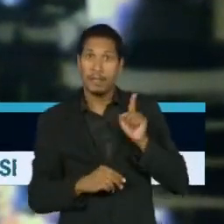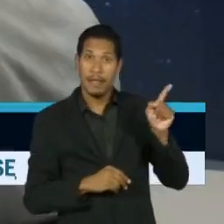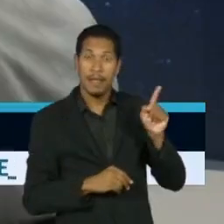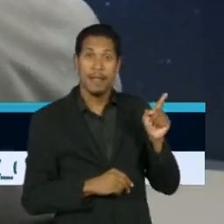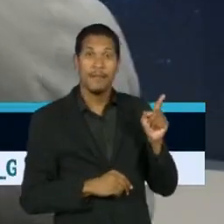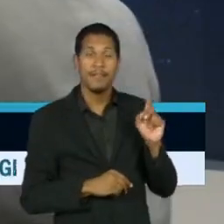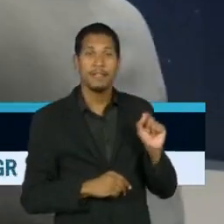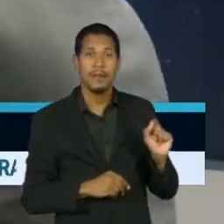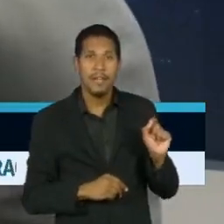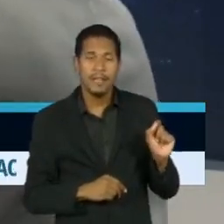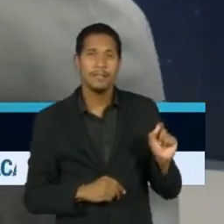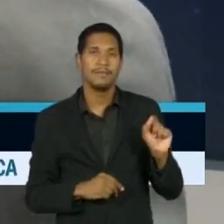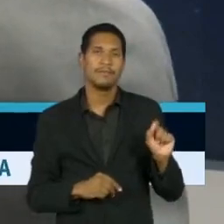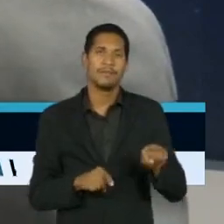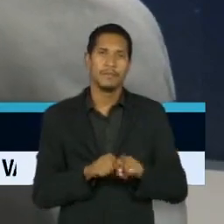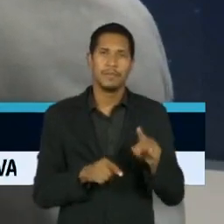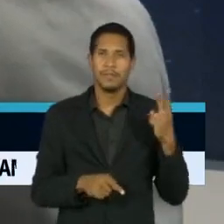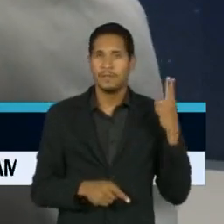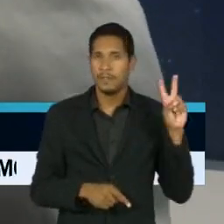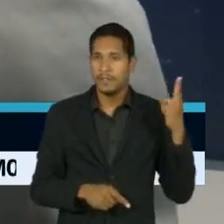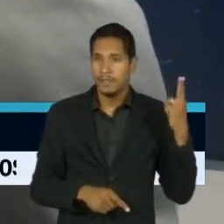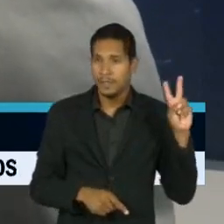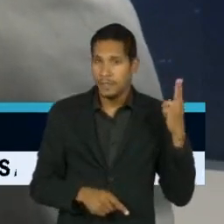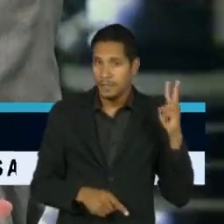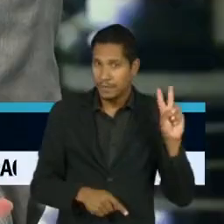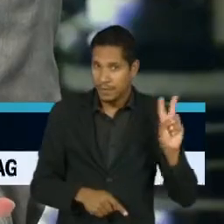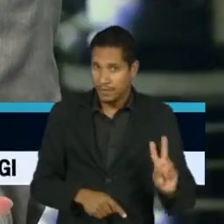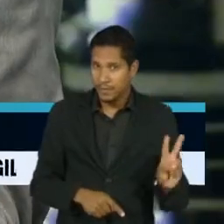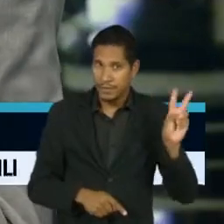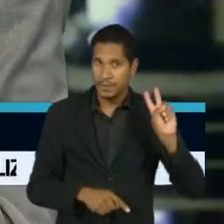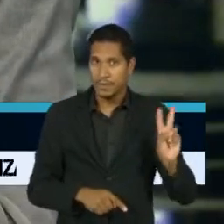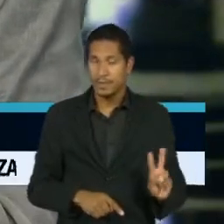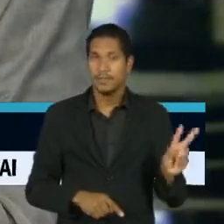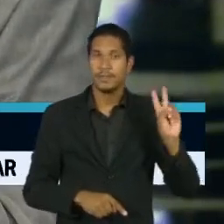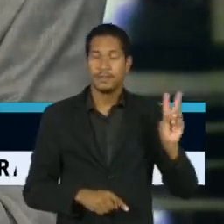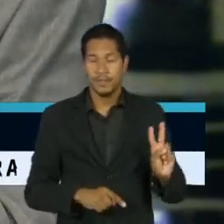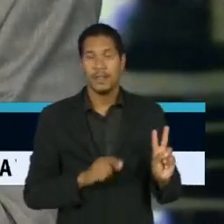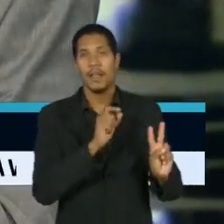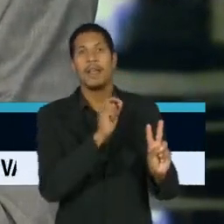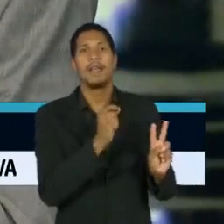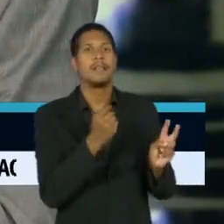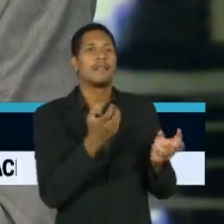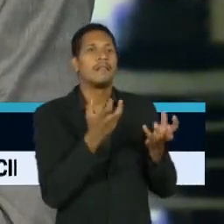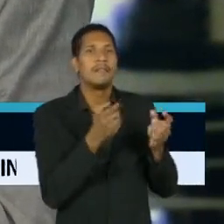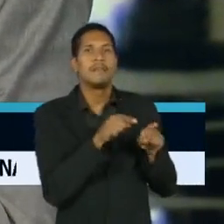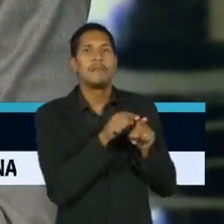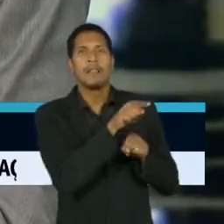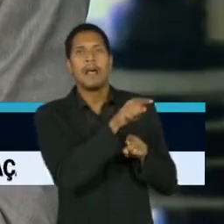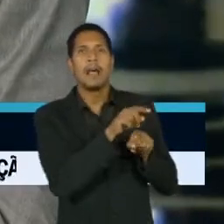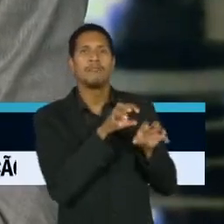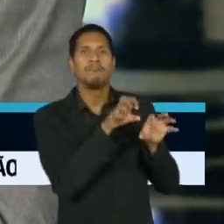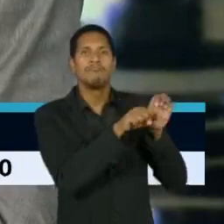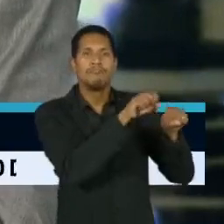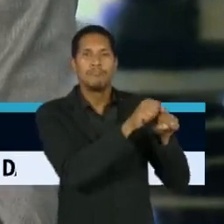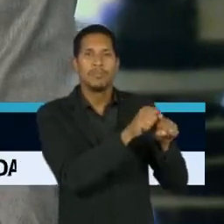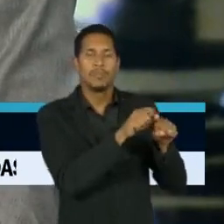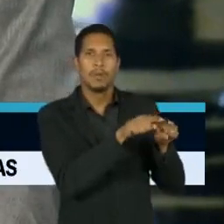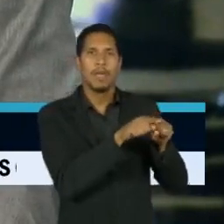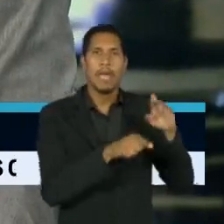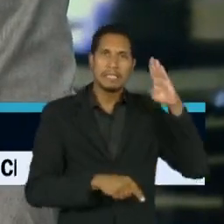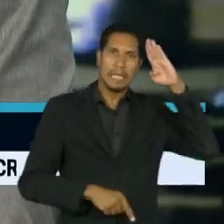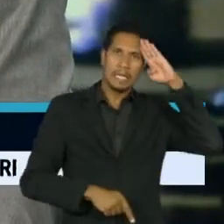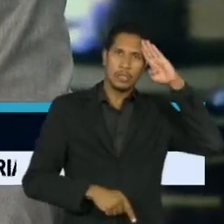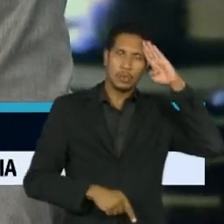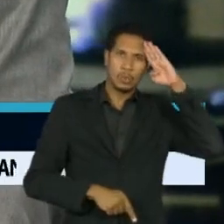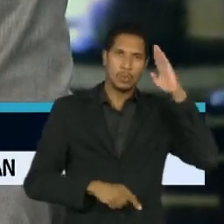comprar o STF comprar o exército de lá né mas isso enfraquece a democracia Eu acho que o discurso dele